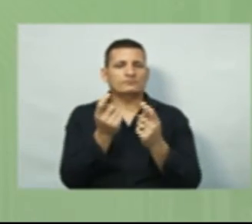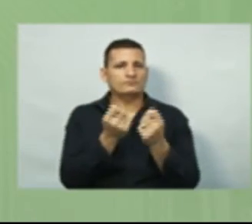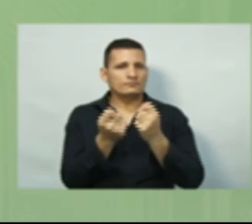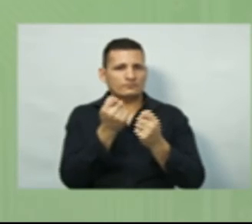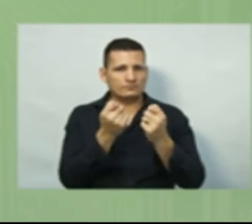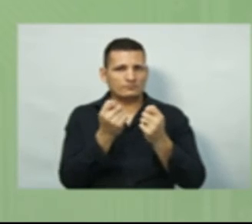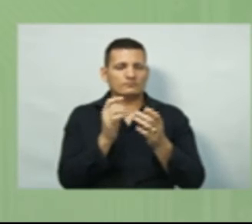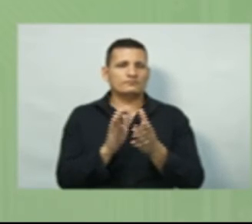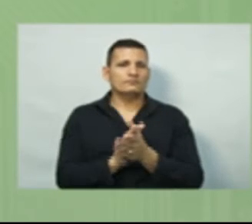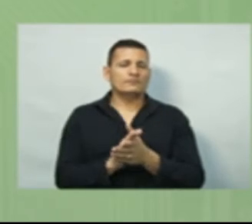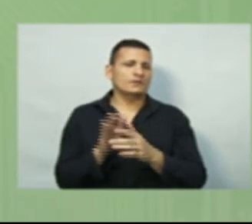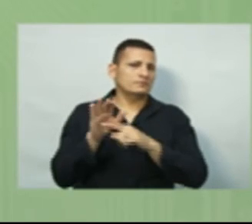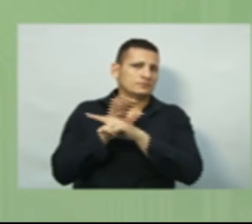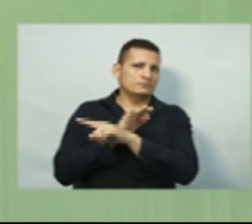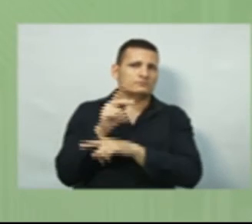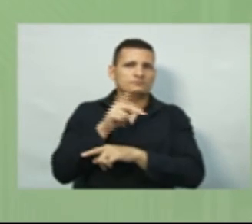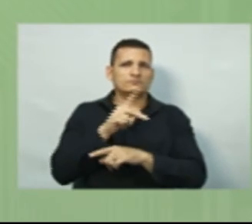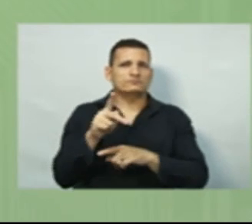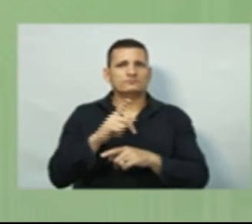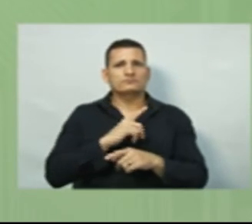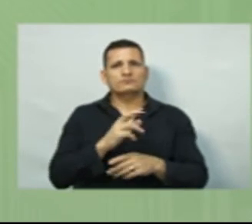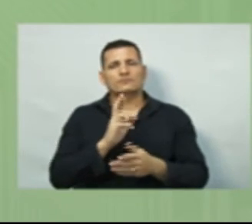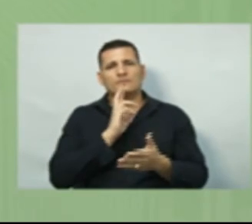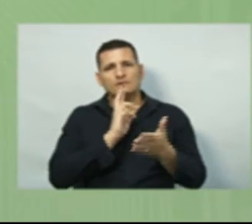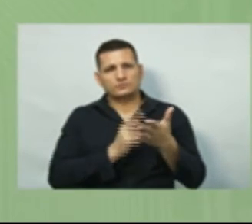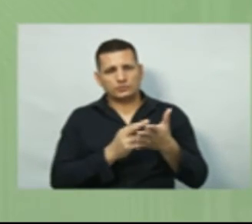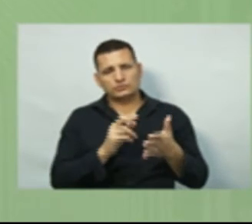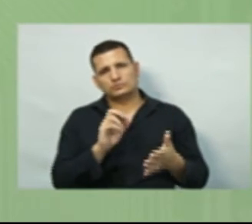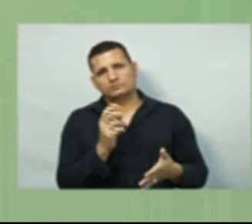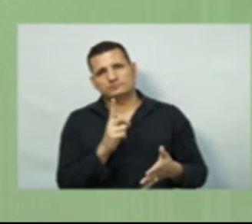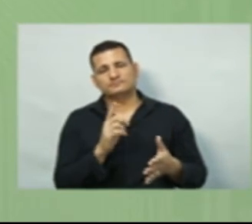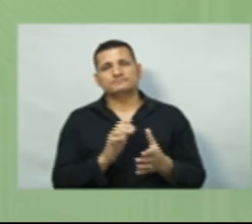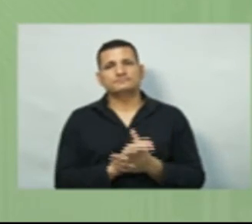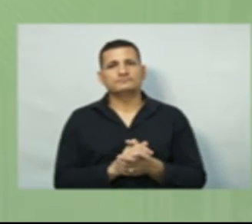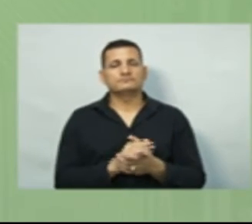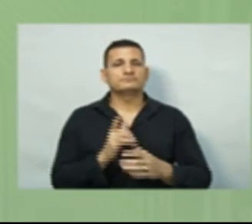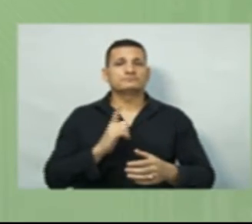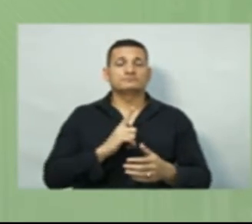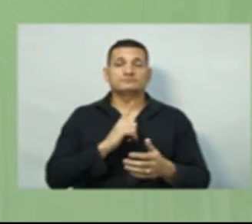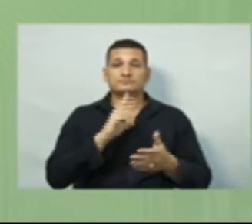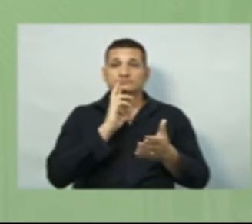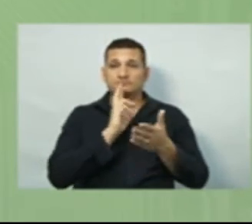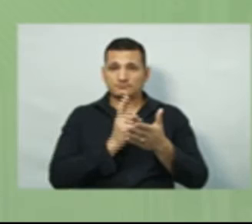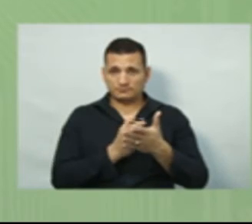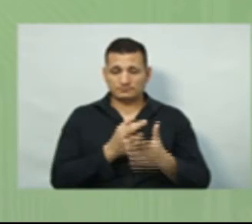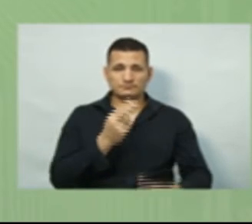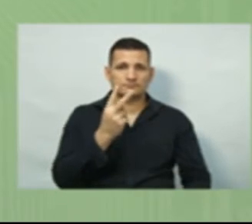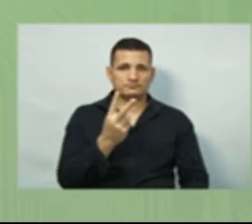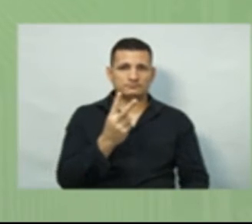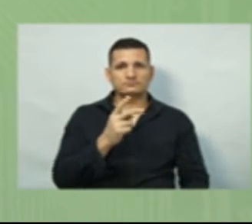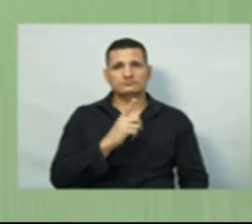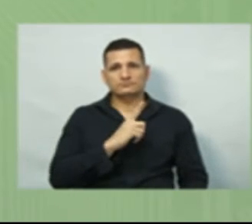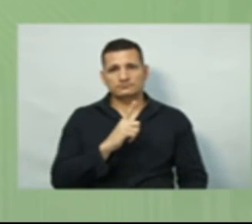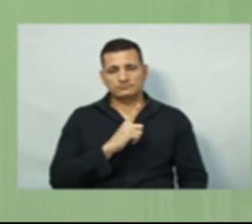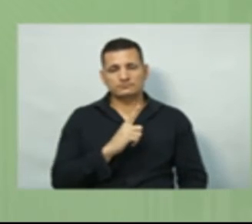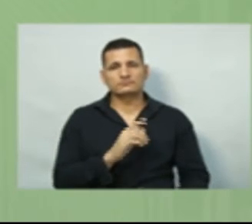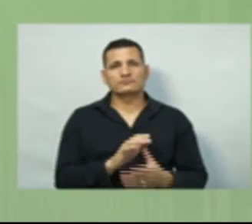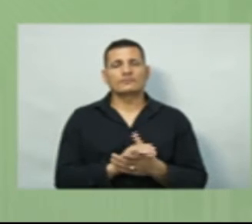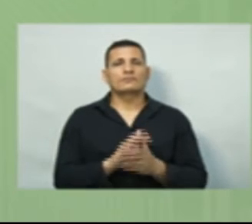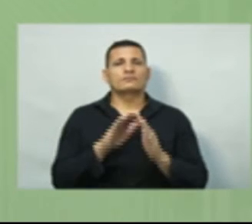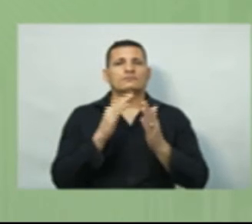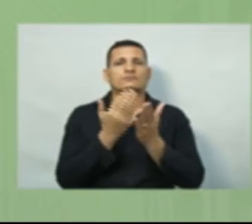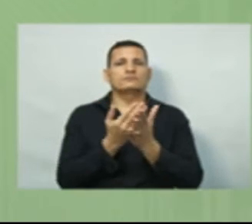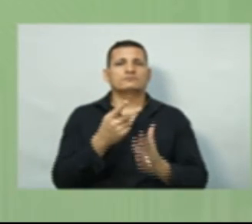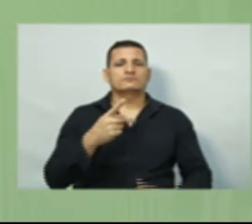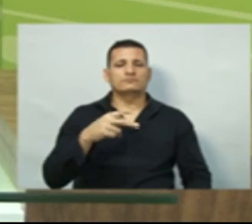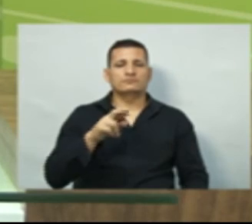Leide, o pessoal participou no fórum, o que a gente tem de resposta na primeira questão? Temos duas respostas aqui, uma vinda da Escola Primavera